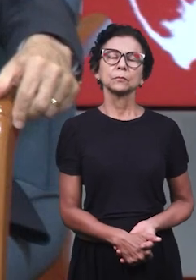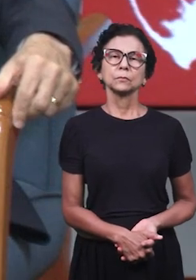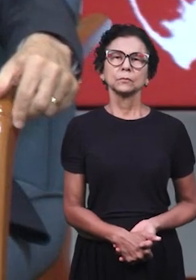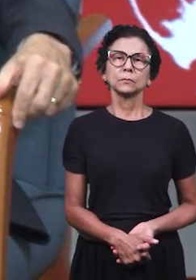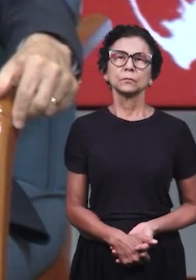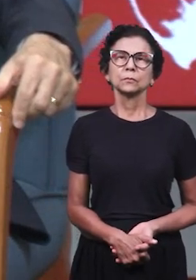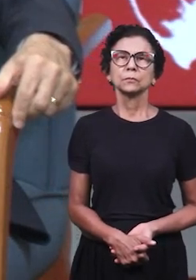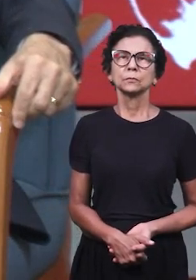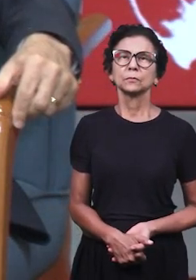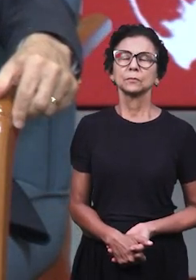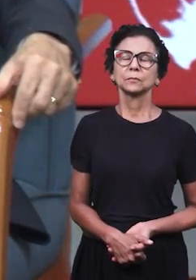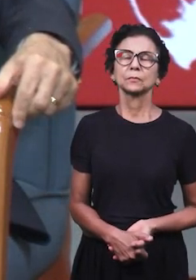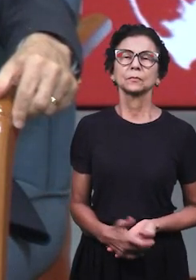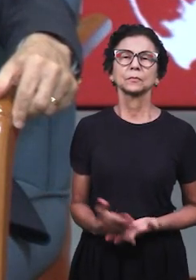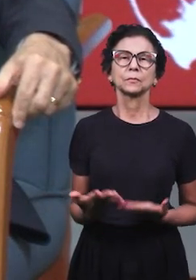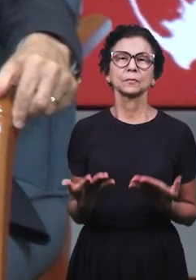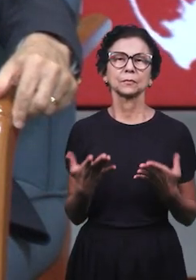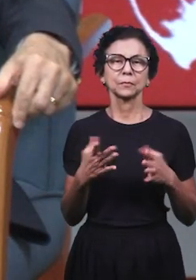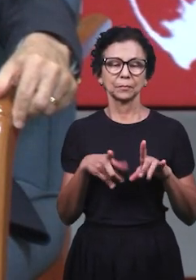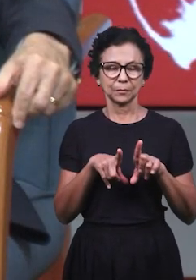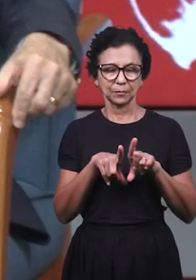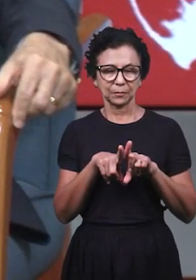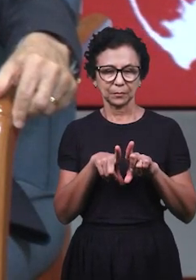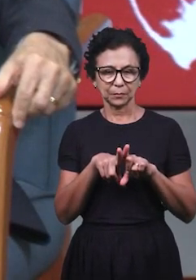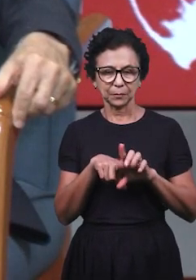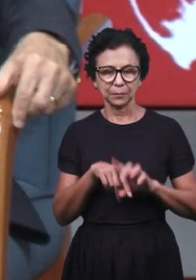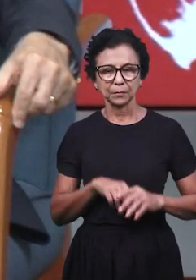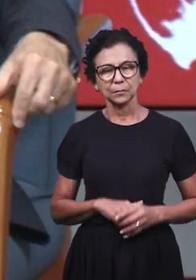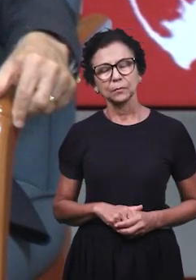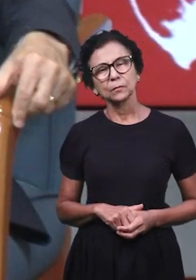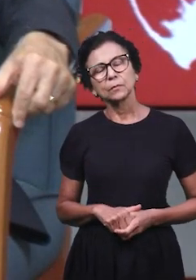nós fazemos tudo aquilo